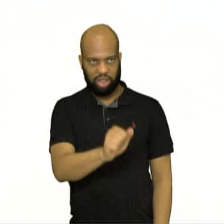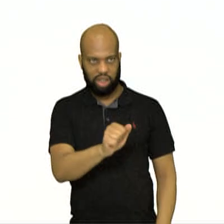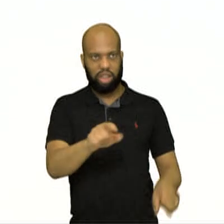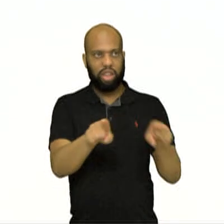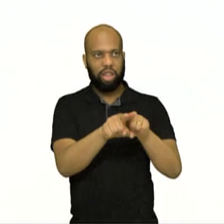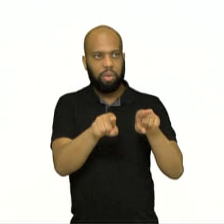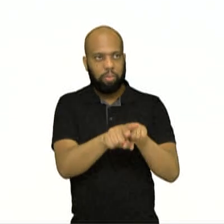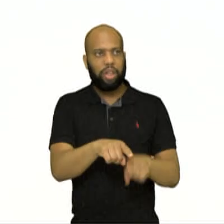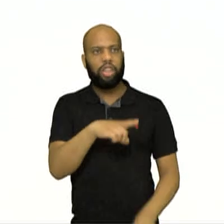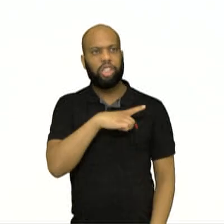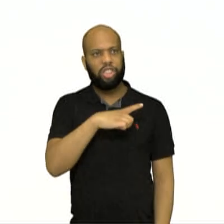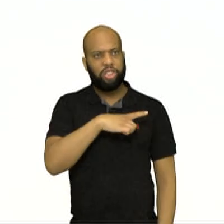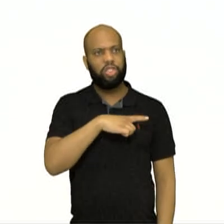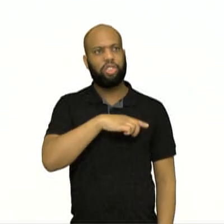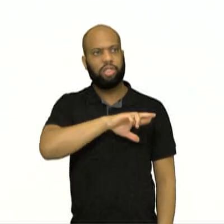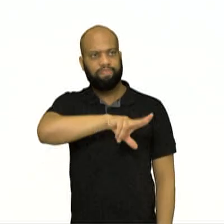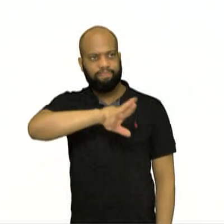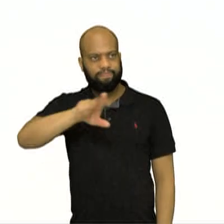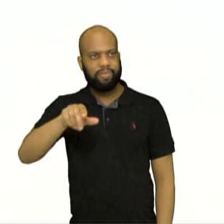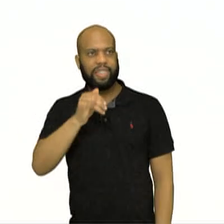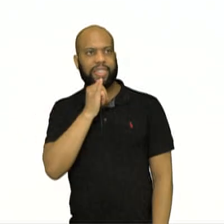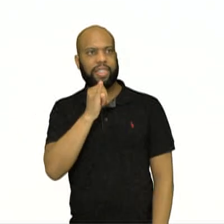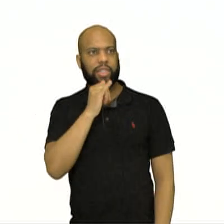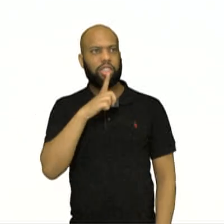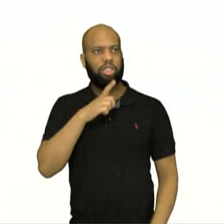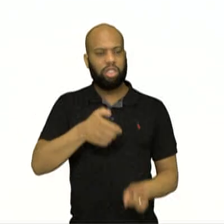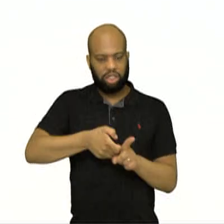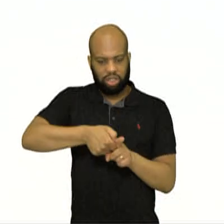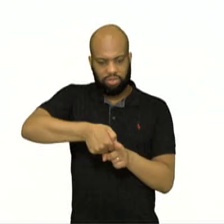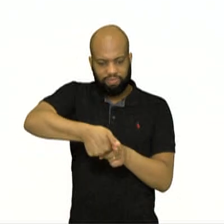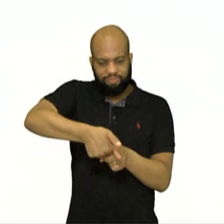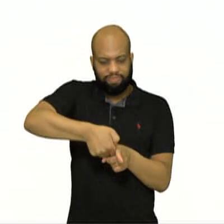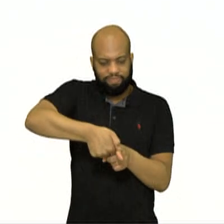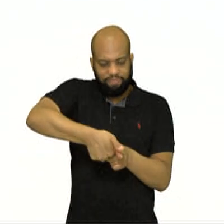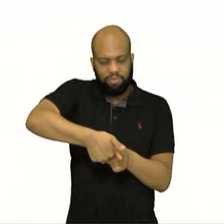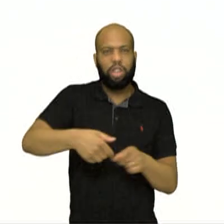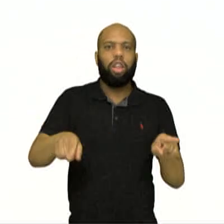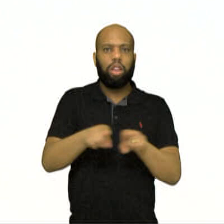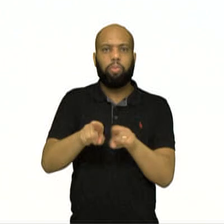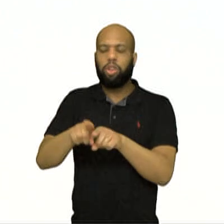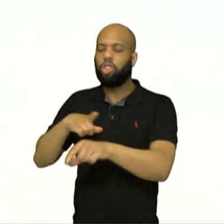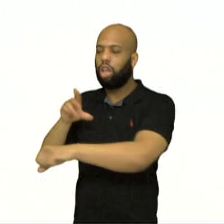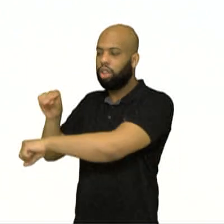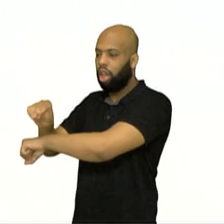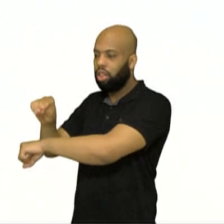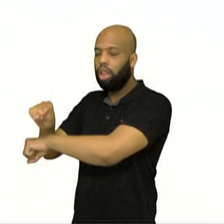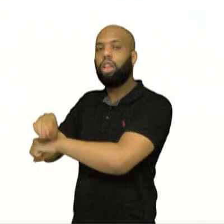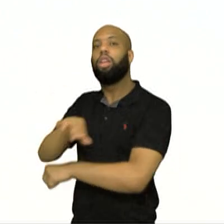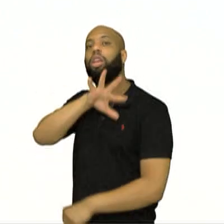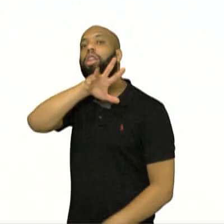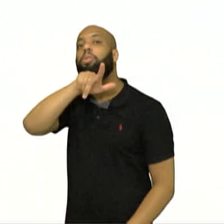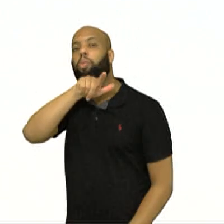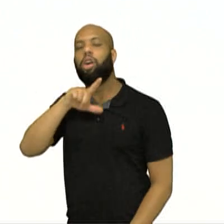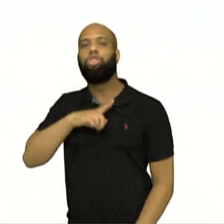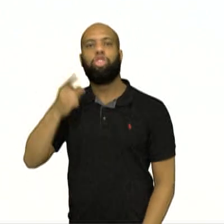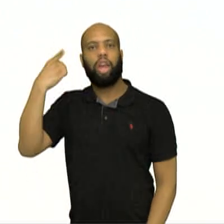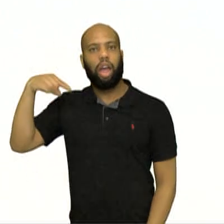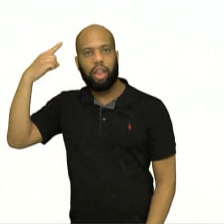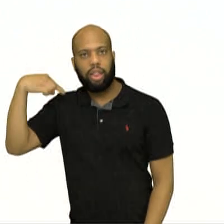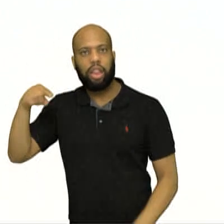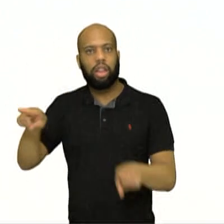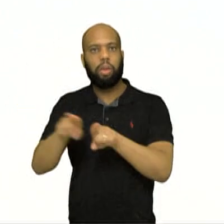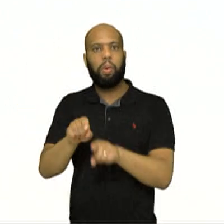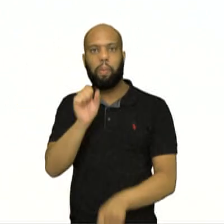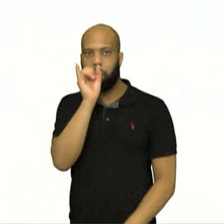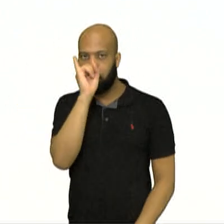por conta do frio, do inverno, né, pessoal? Enfim. E o pastoreio, carneiros, porcos, bois, né?